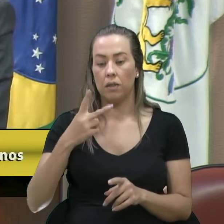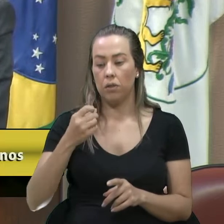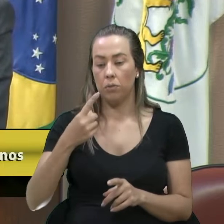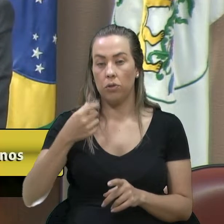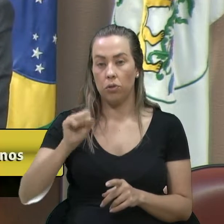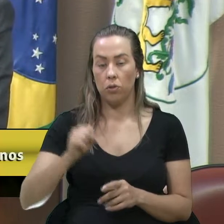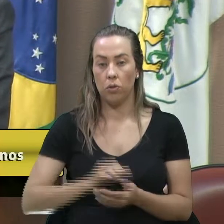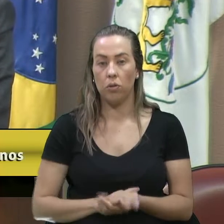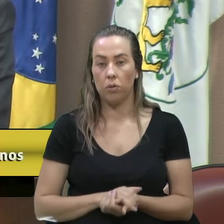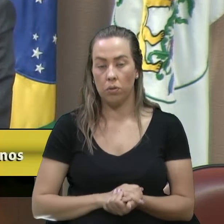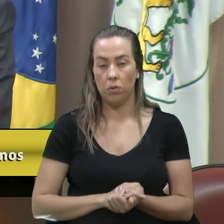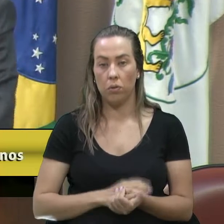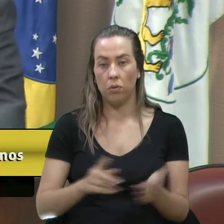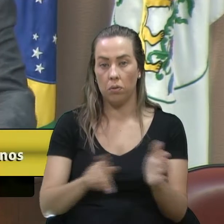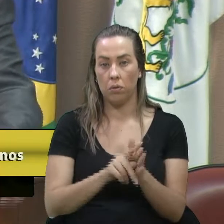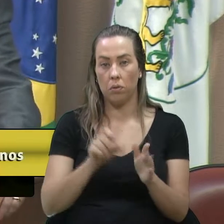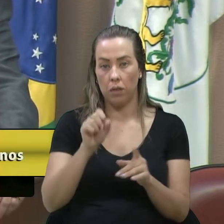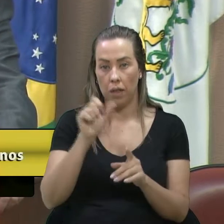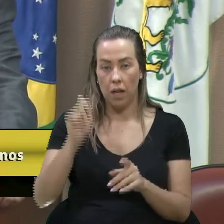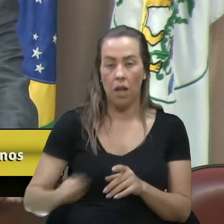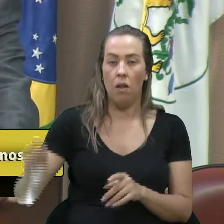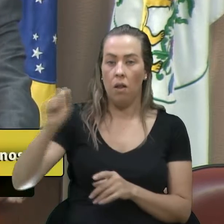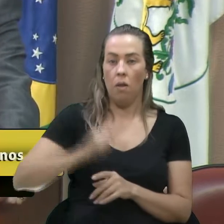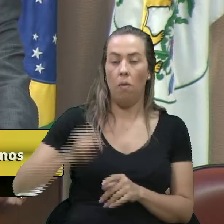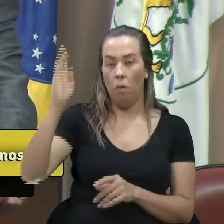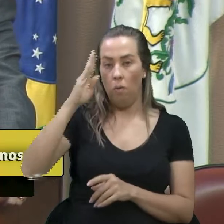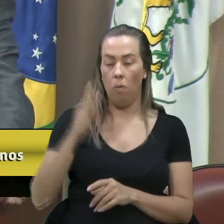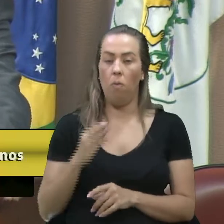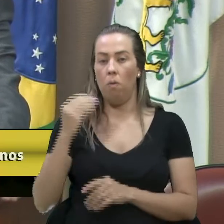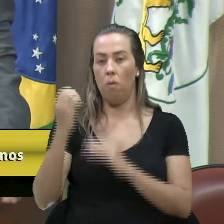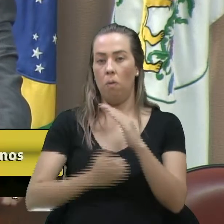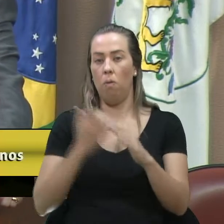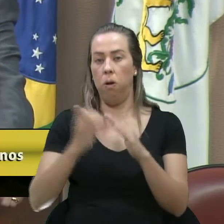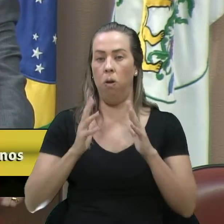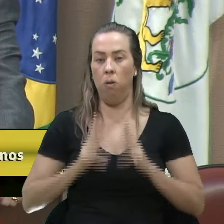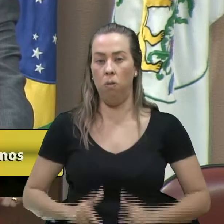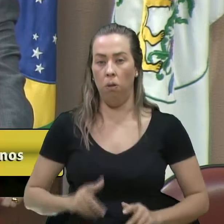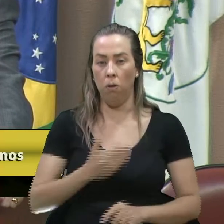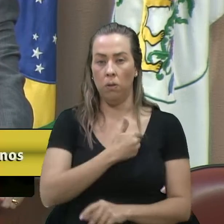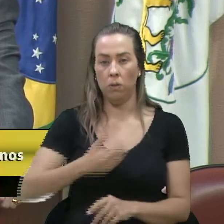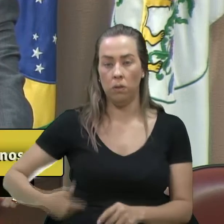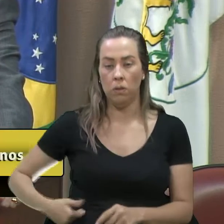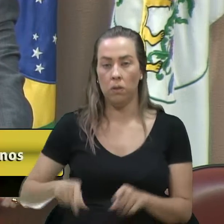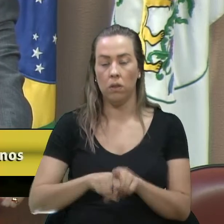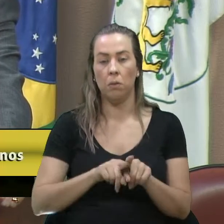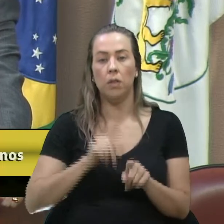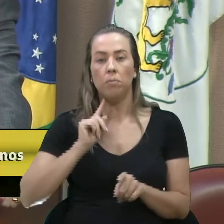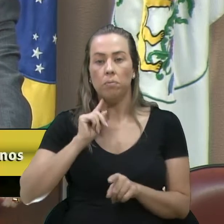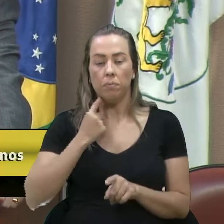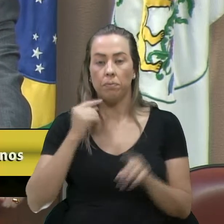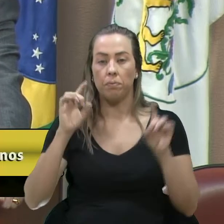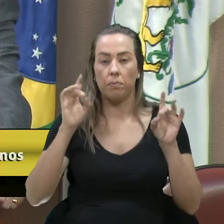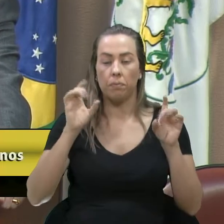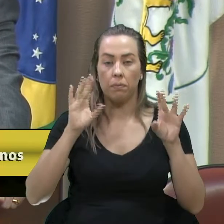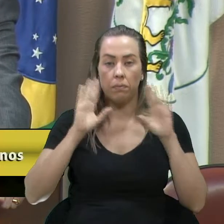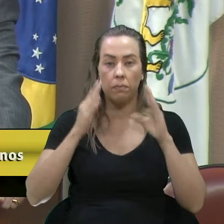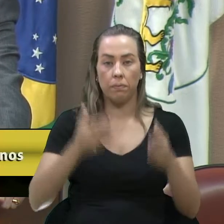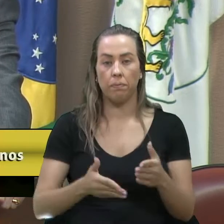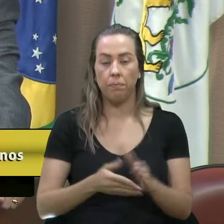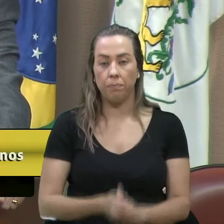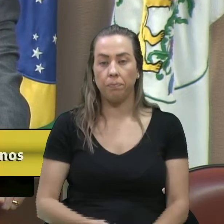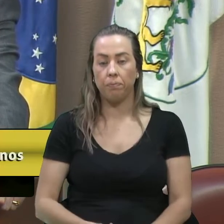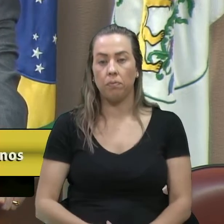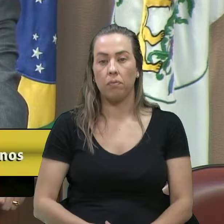2018, elaborado pela Associação Brasileira de Empresas de Limpeza Pública e Resíduos Especiais,